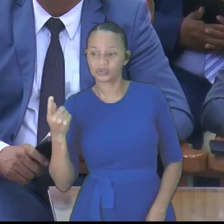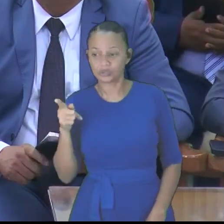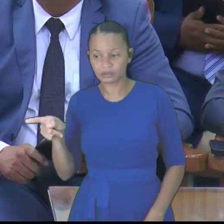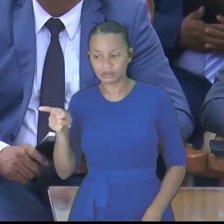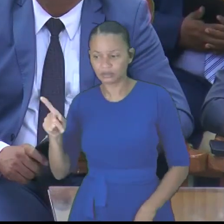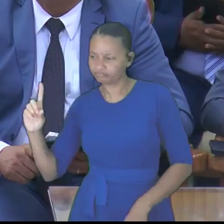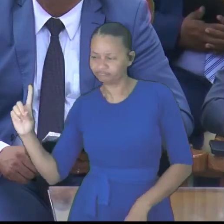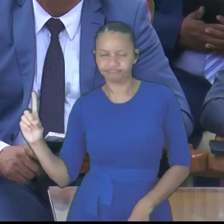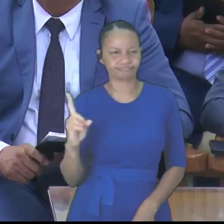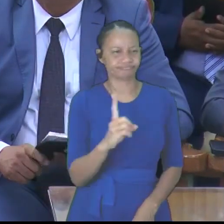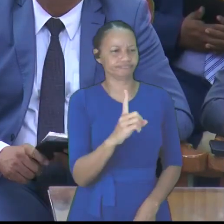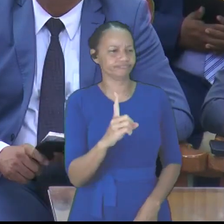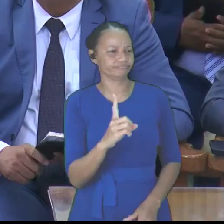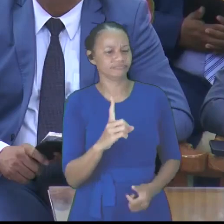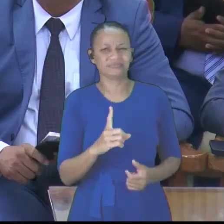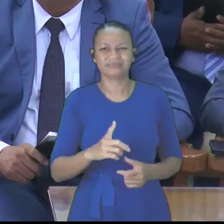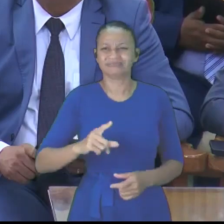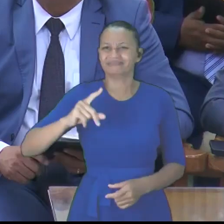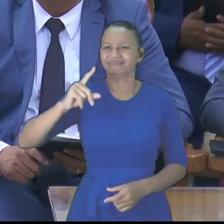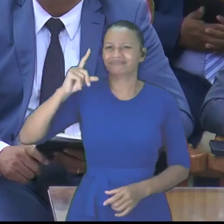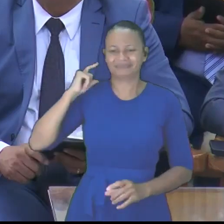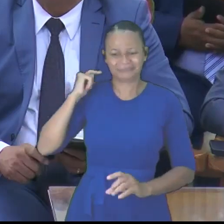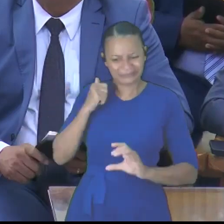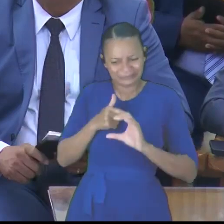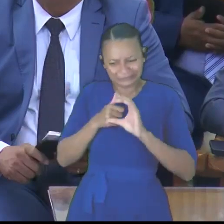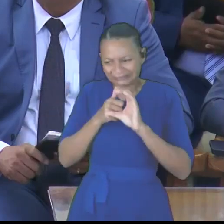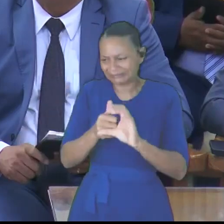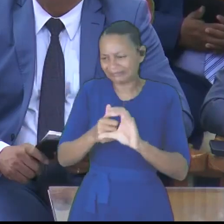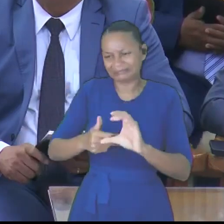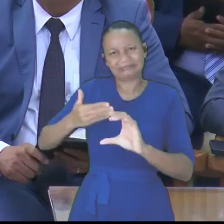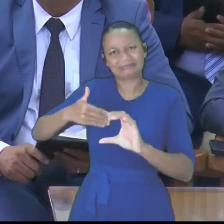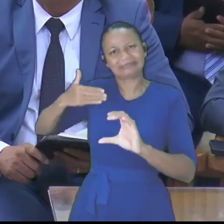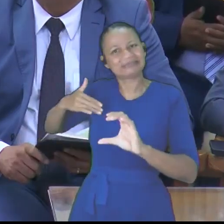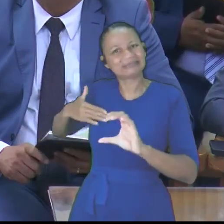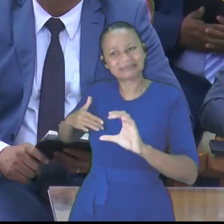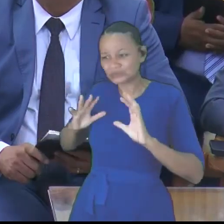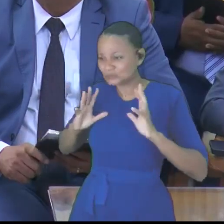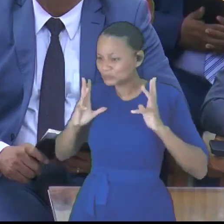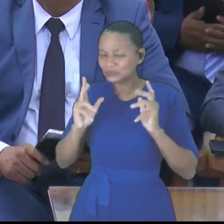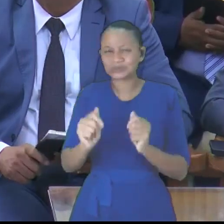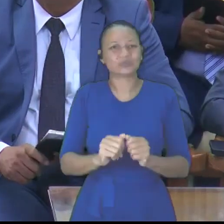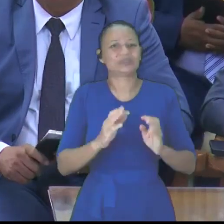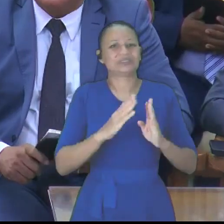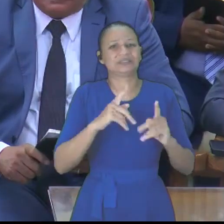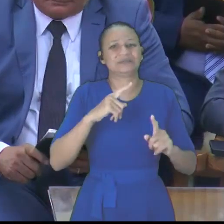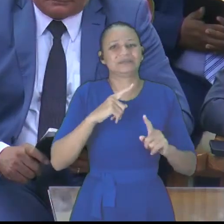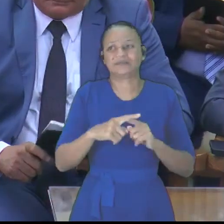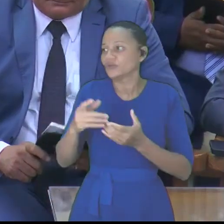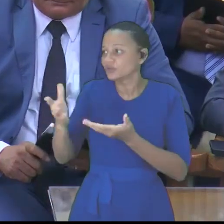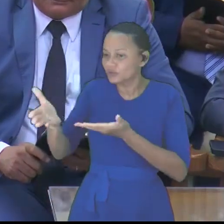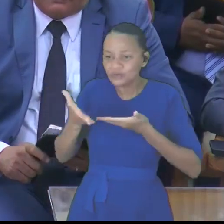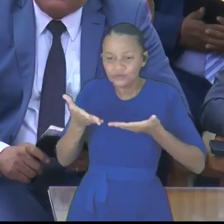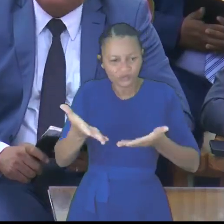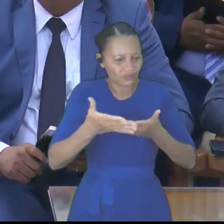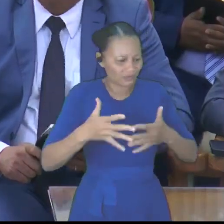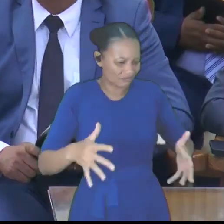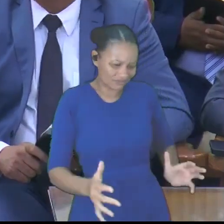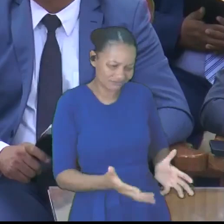protestantismo. Nos dois ramos mais antigos do que nós, todas as igrejas estão convidando esse